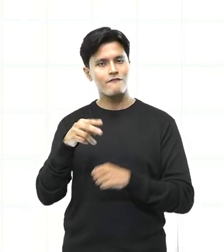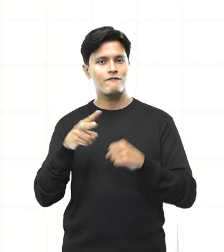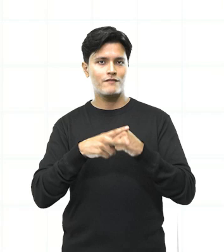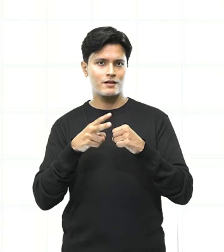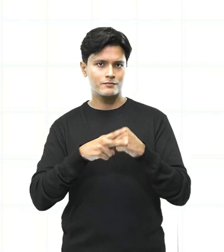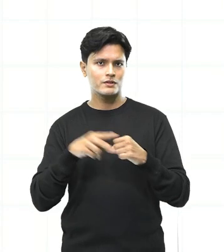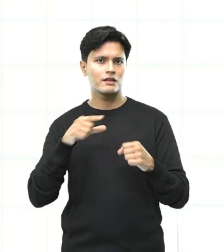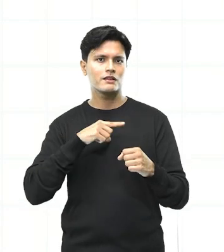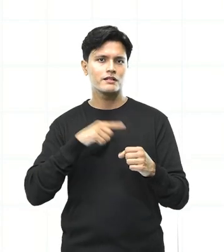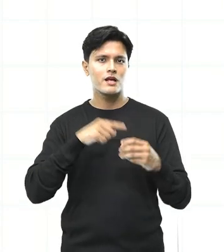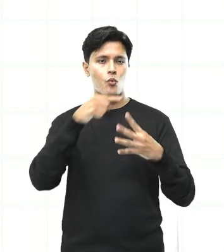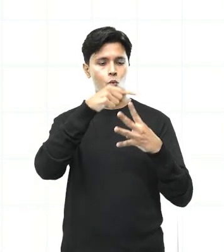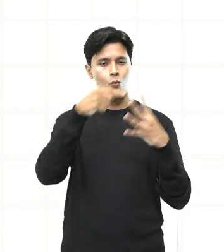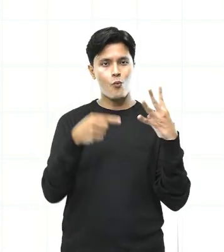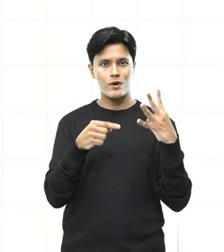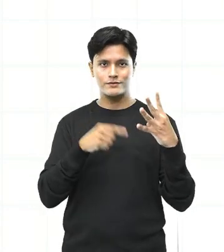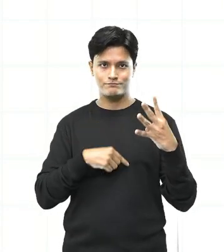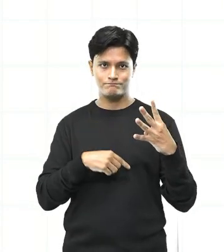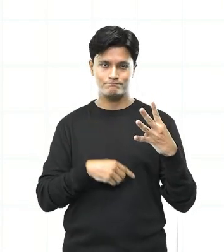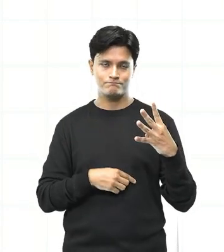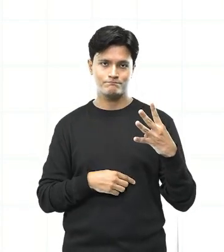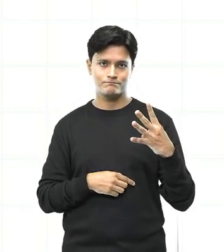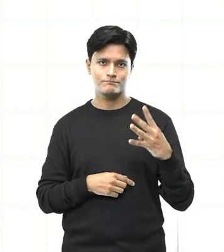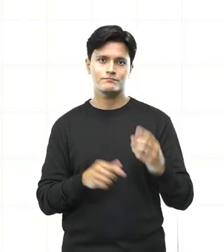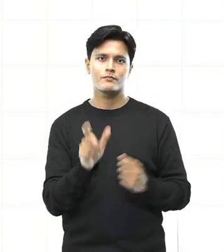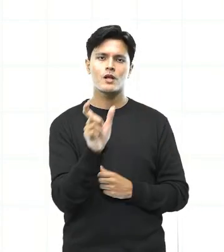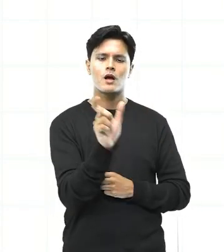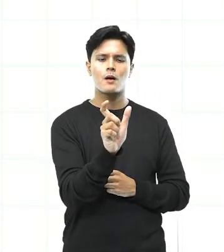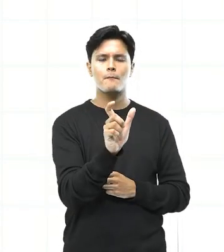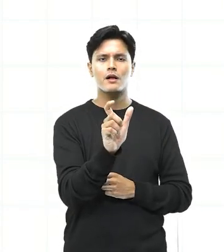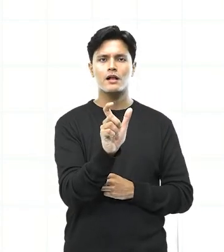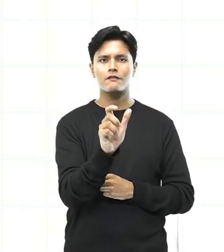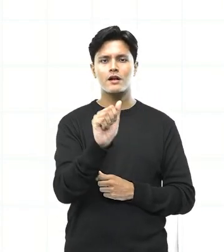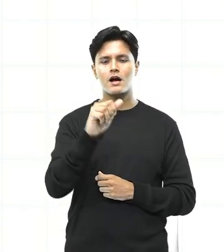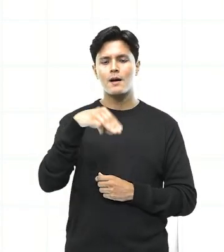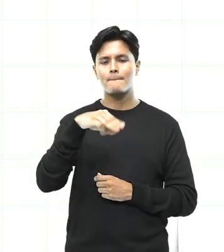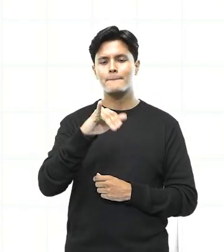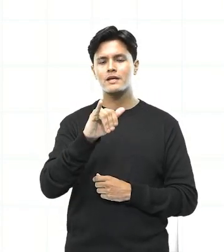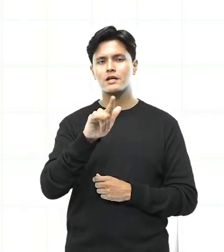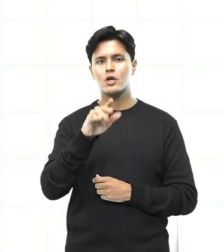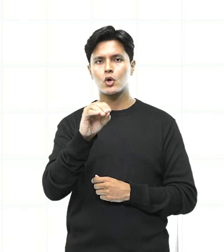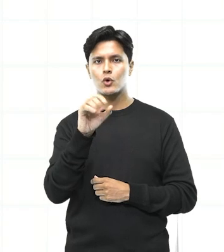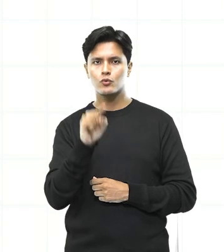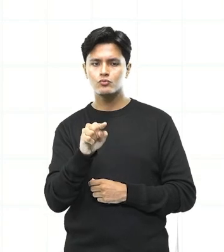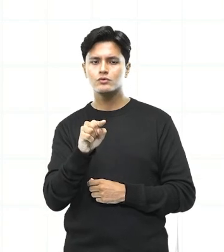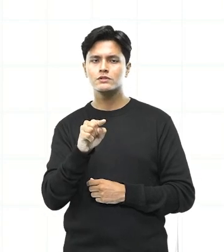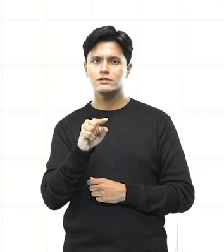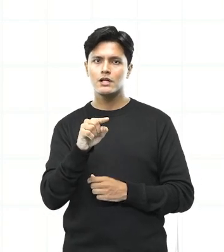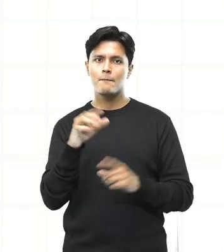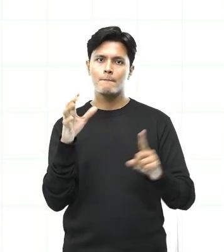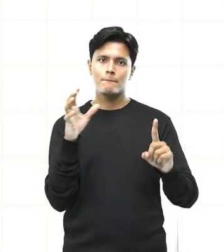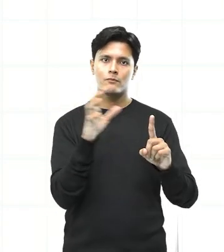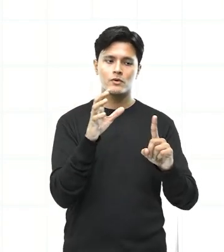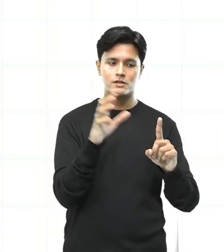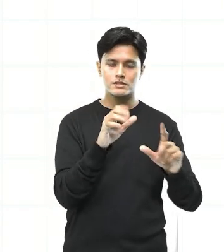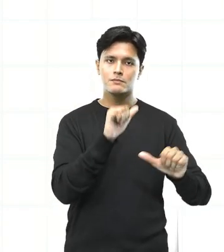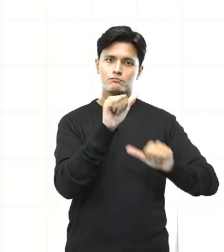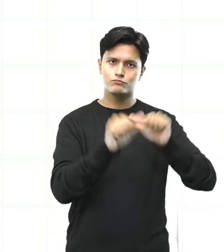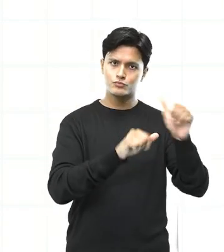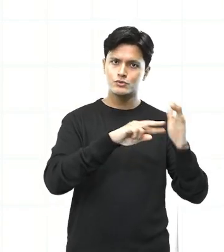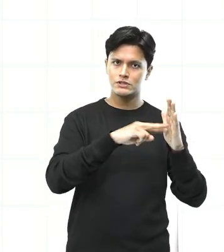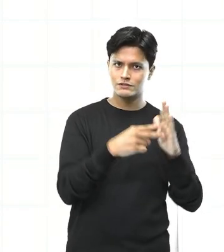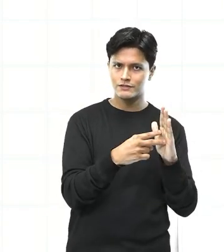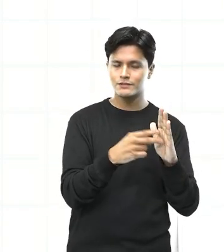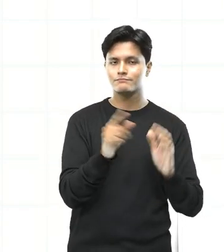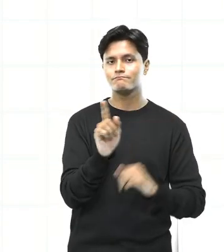verbos. A palavra amigos, que está próximo do verbo, está modificando o sentido? Não está, né?